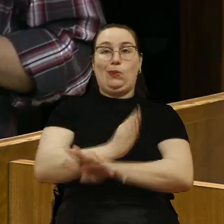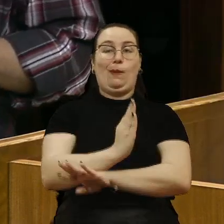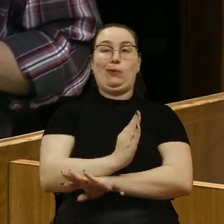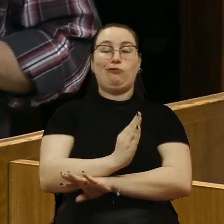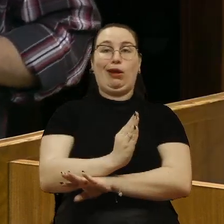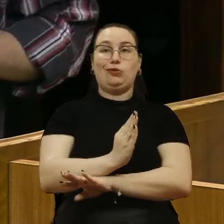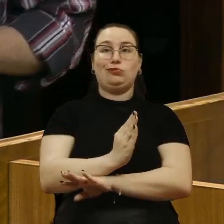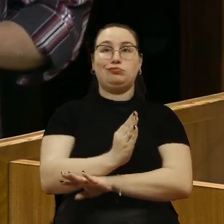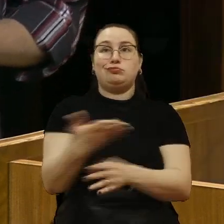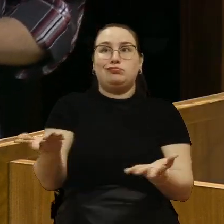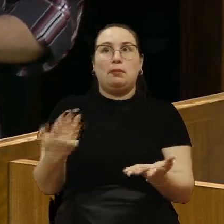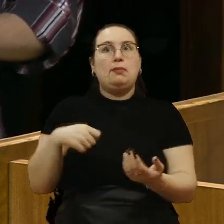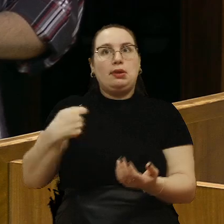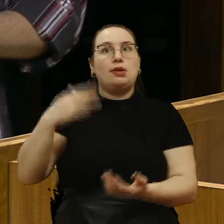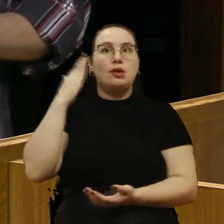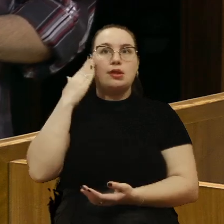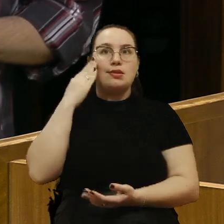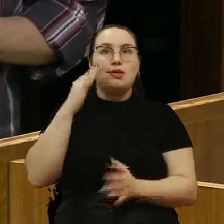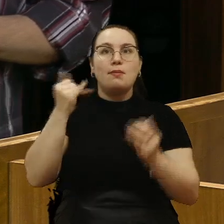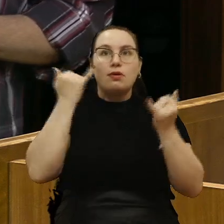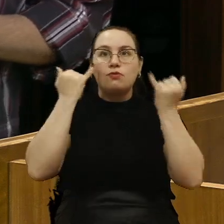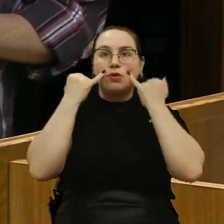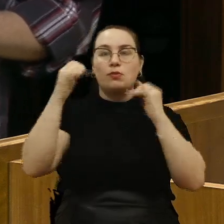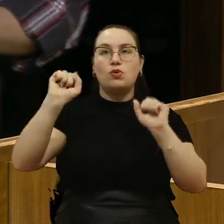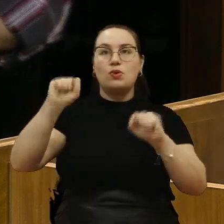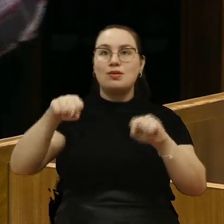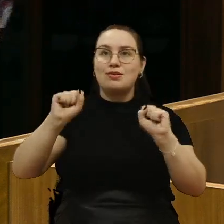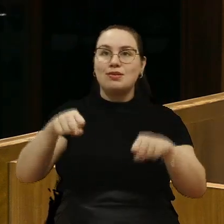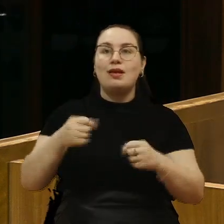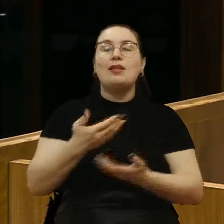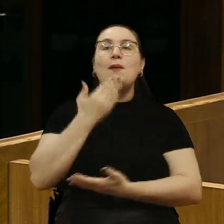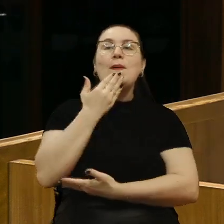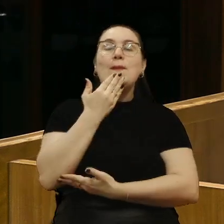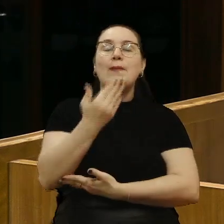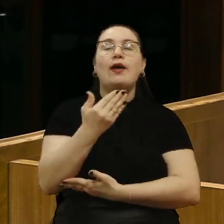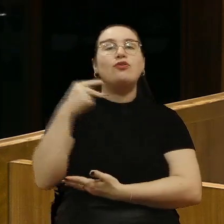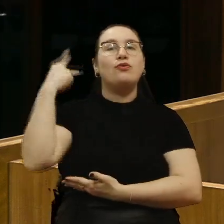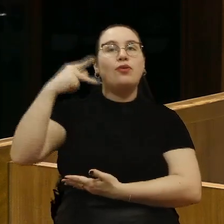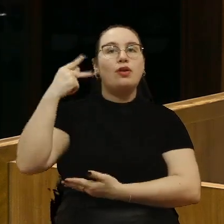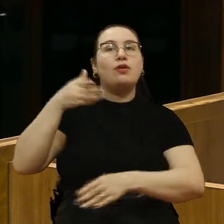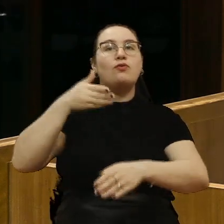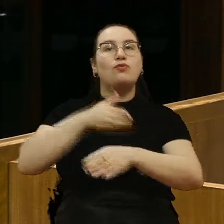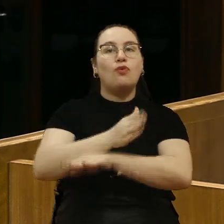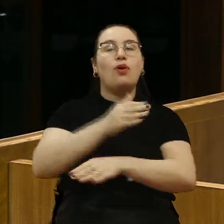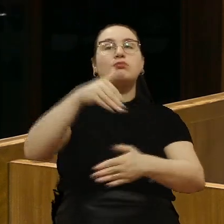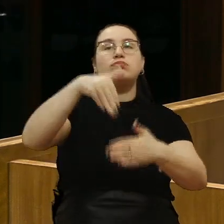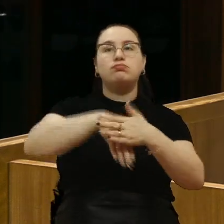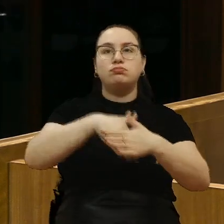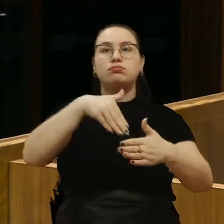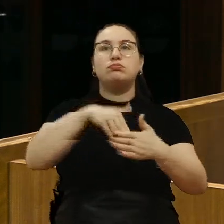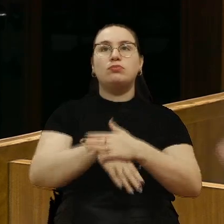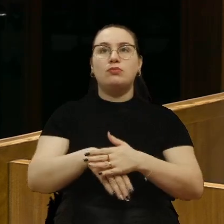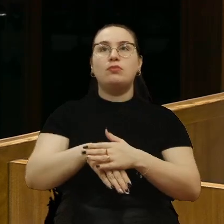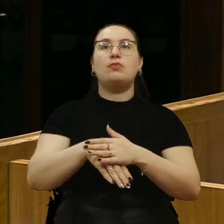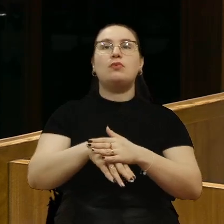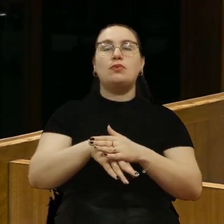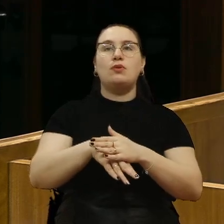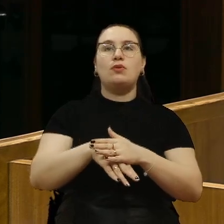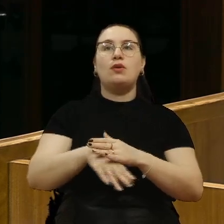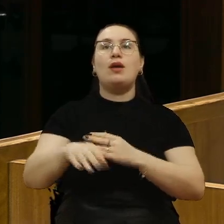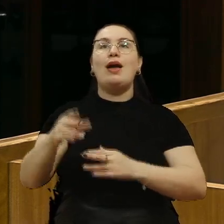tem que realmente saber dessas informações e por isso que a gente pede que os vereadores votem, né, favorável tanto nesse quanto na questão